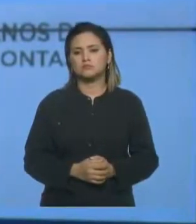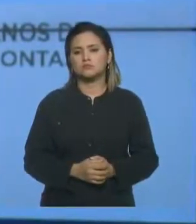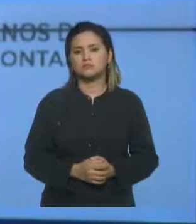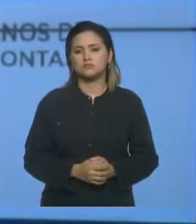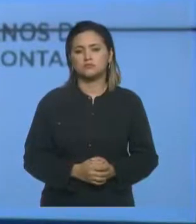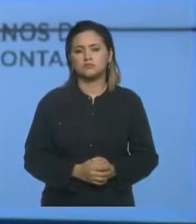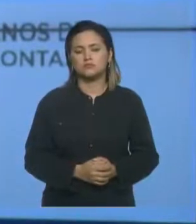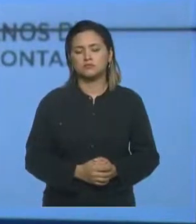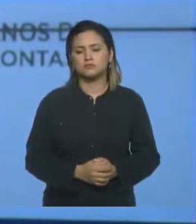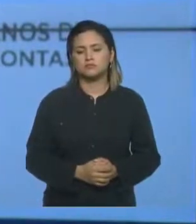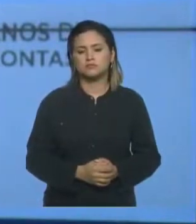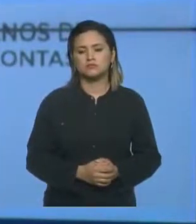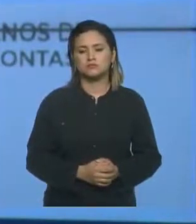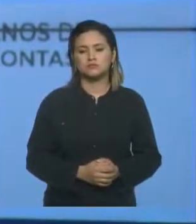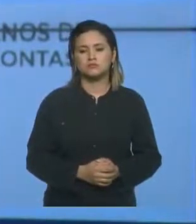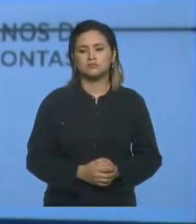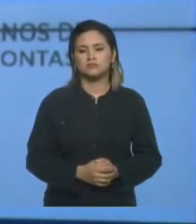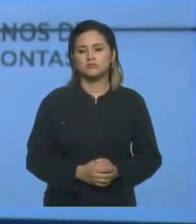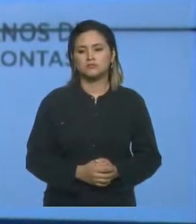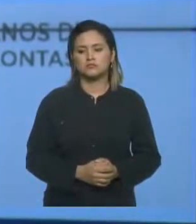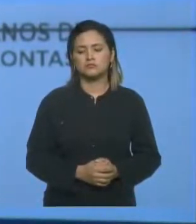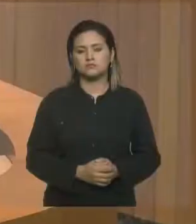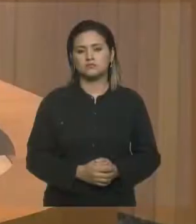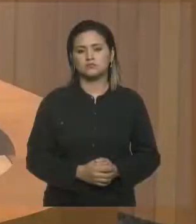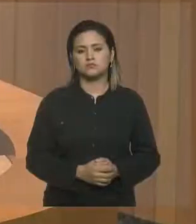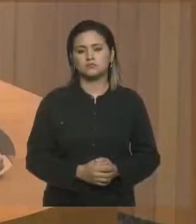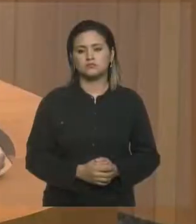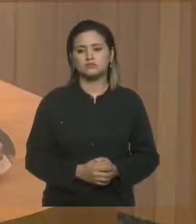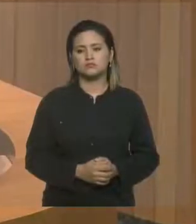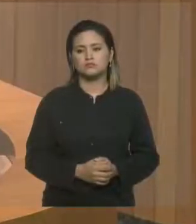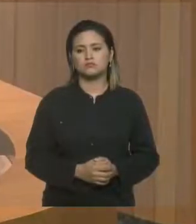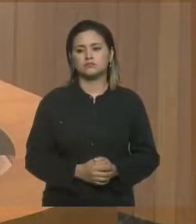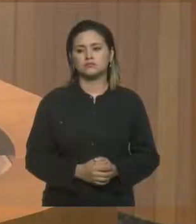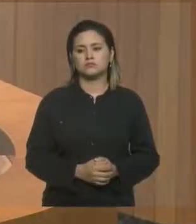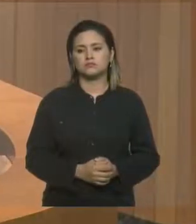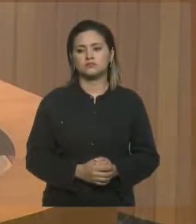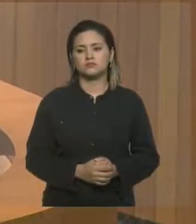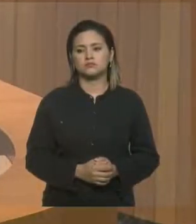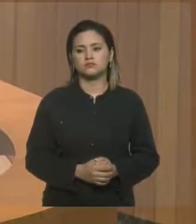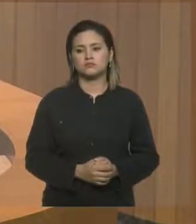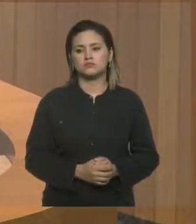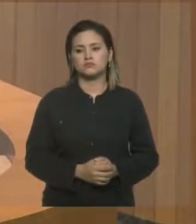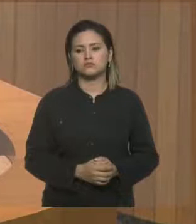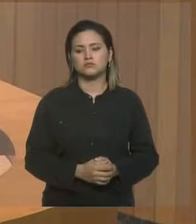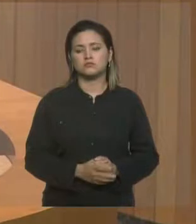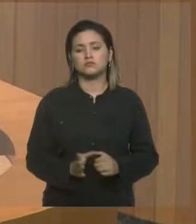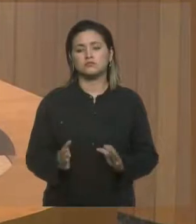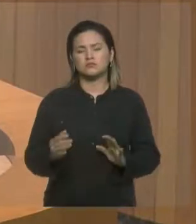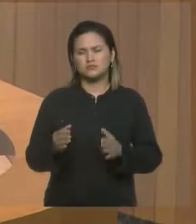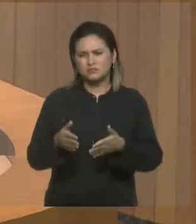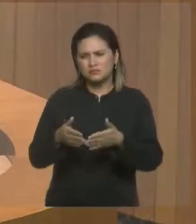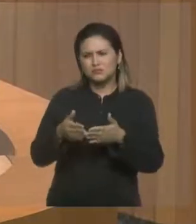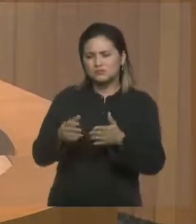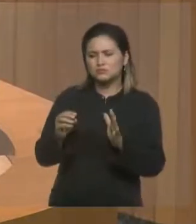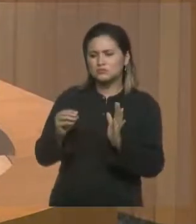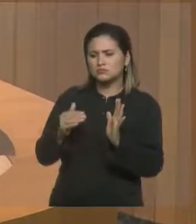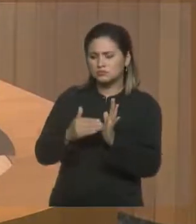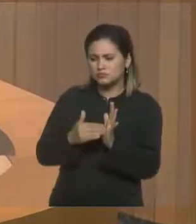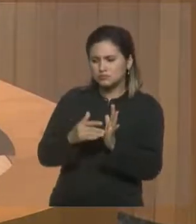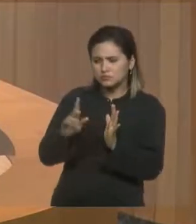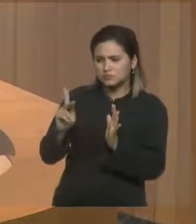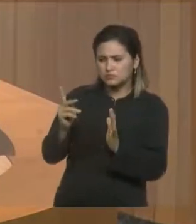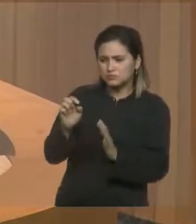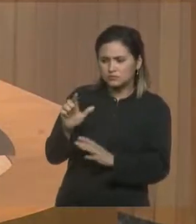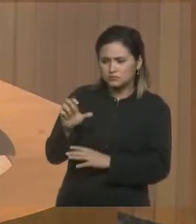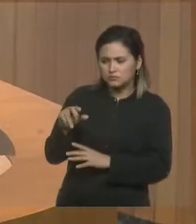Inclusive, deputado Iglesias, por sugestão... Deputado, só para concluir aqui, que é o final, doutora Helena, e em seguida, Vossa Excelência, por